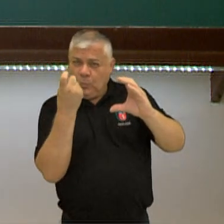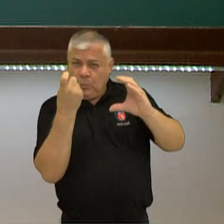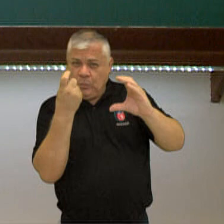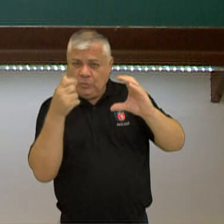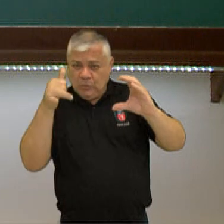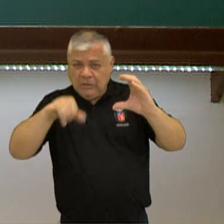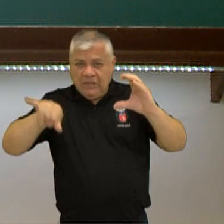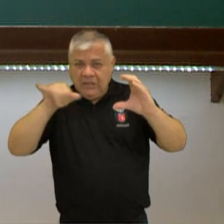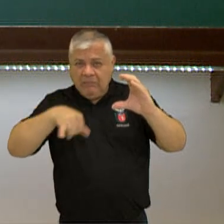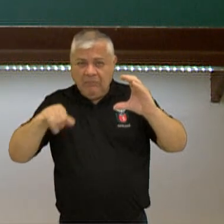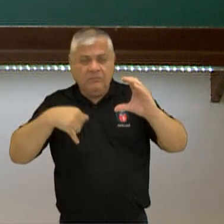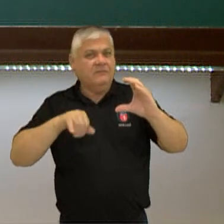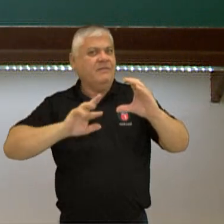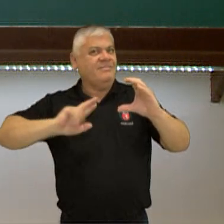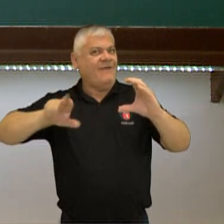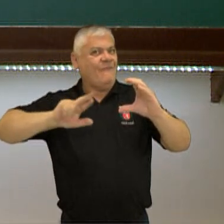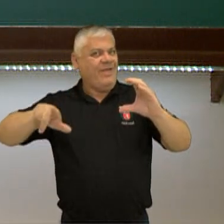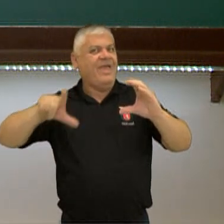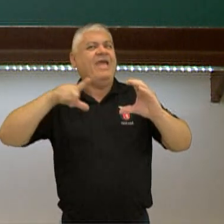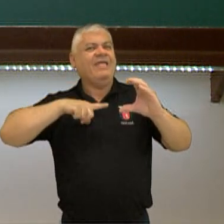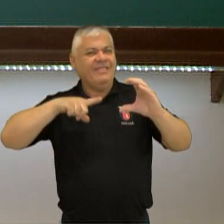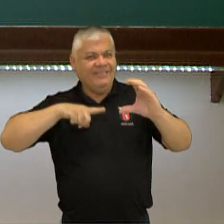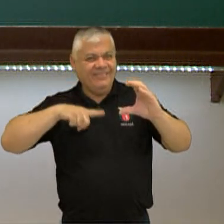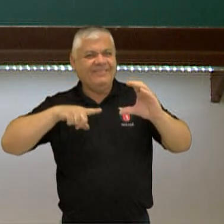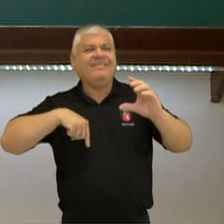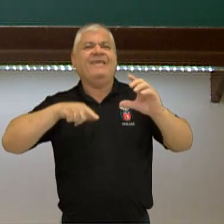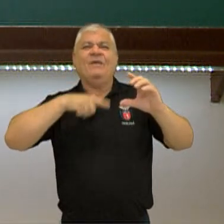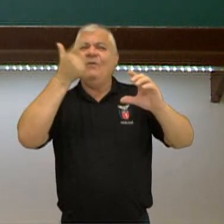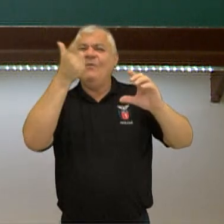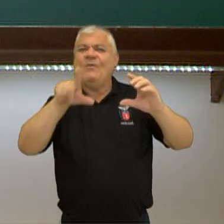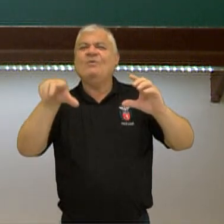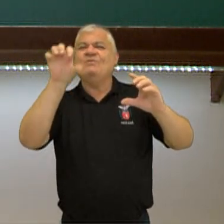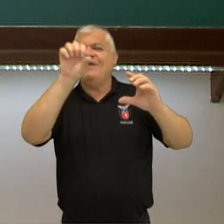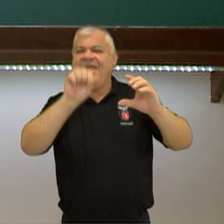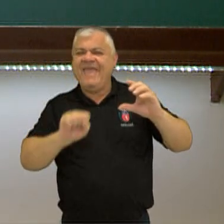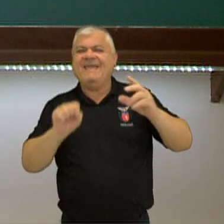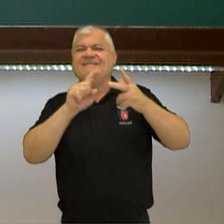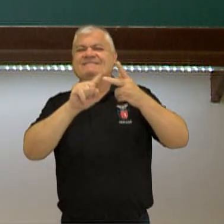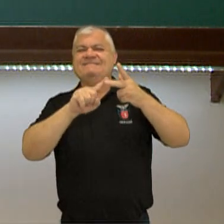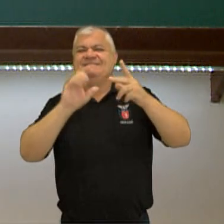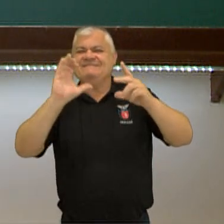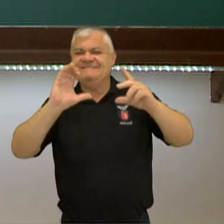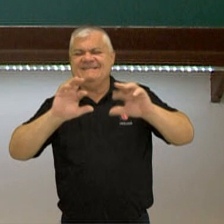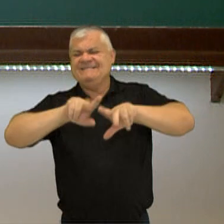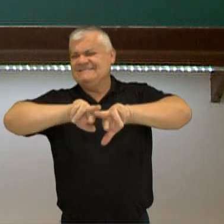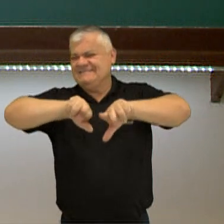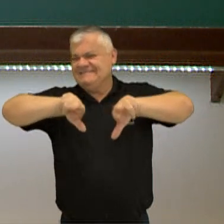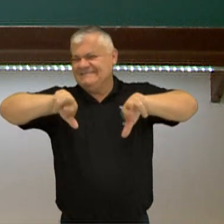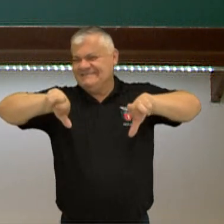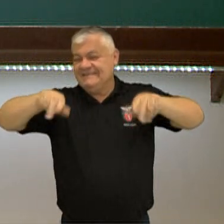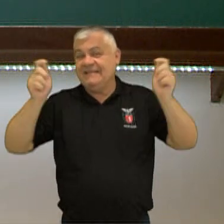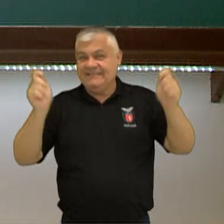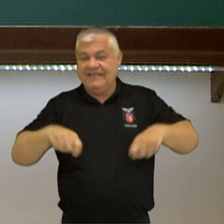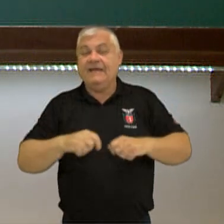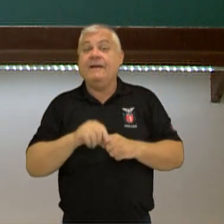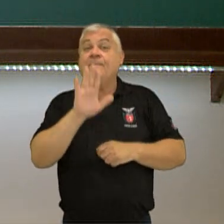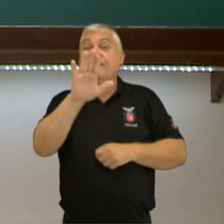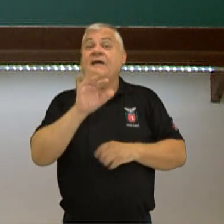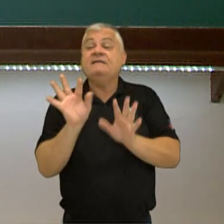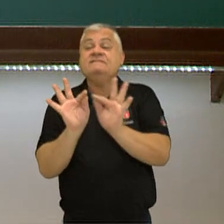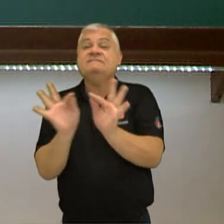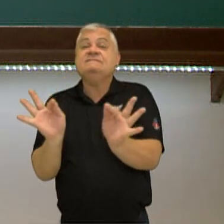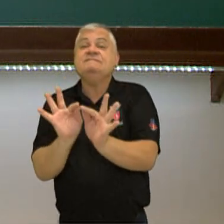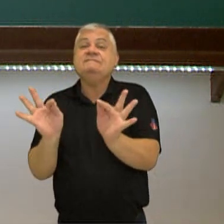forma cadeias. Então, nós temos o enxofre, o silício e o fósforo, que também pode formar cadeias. Porém, são cadeias